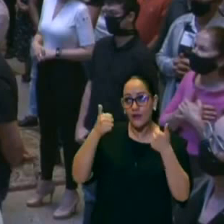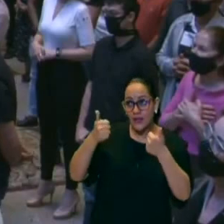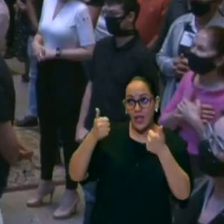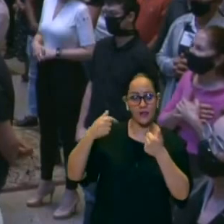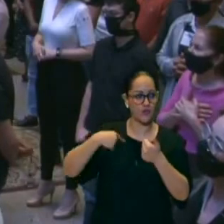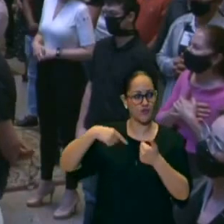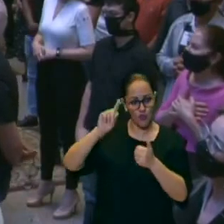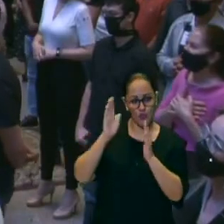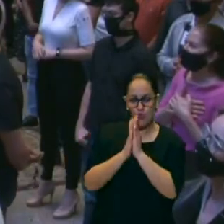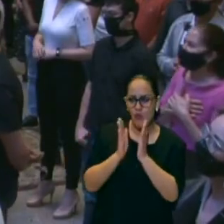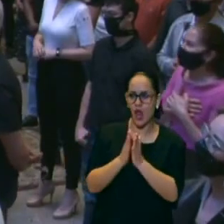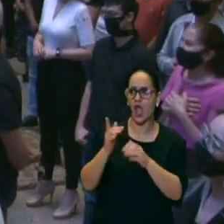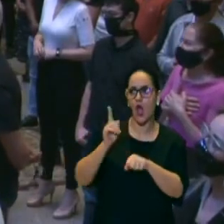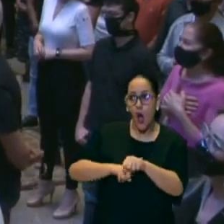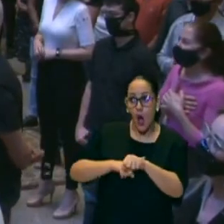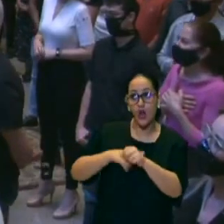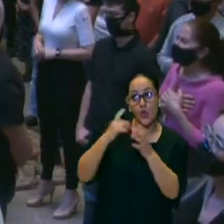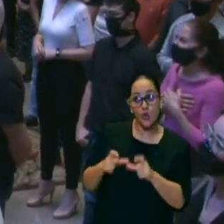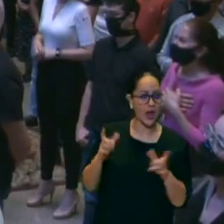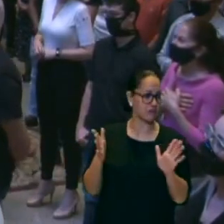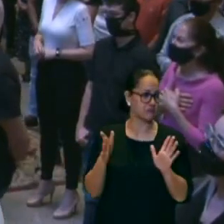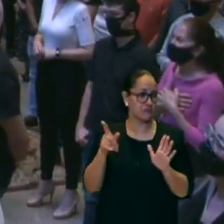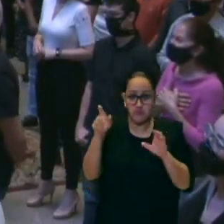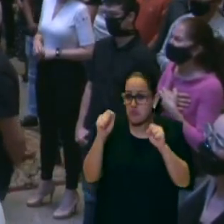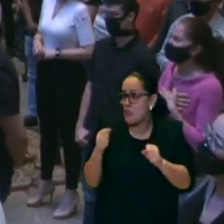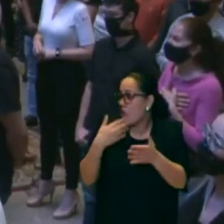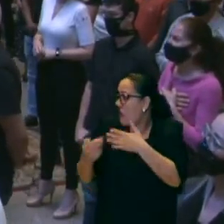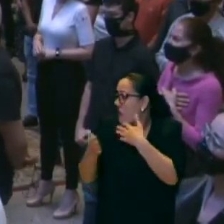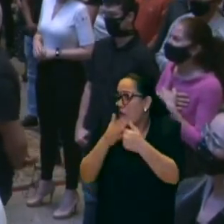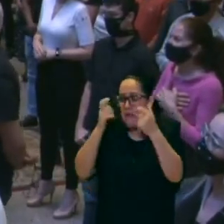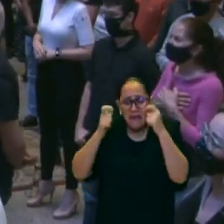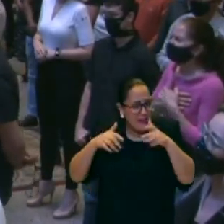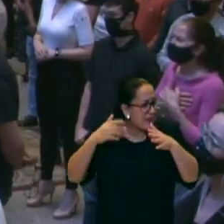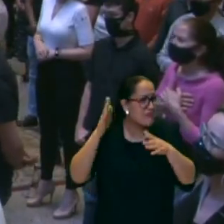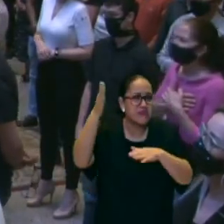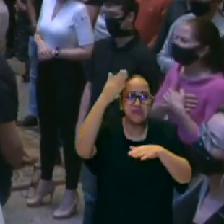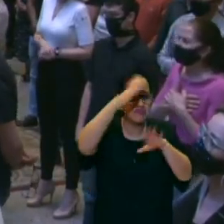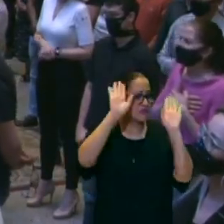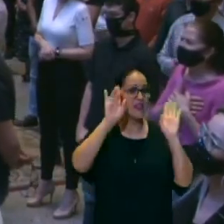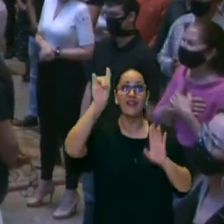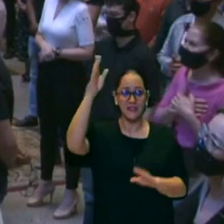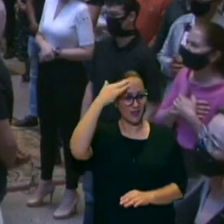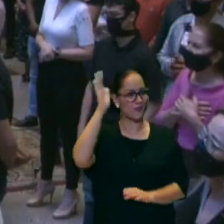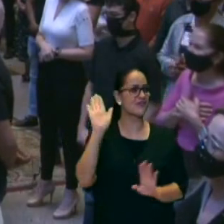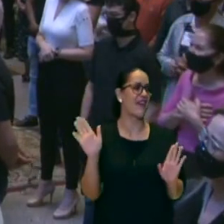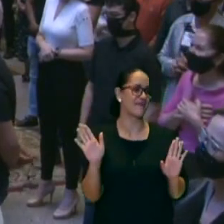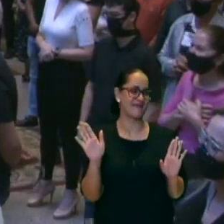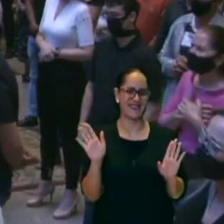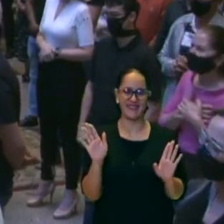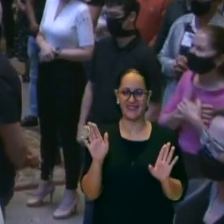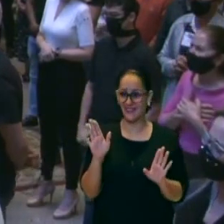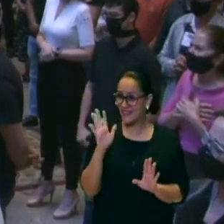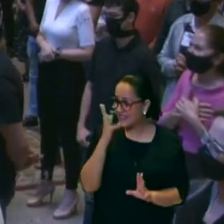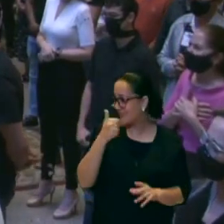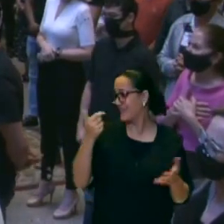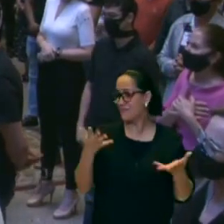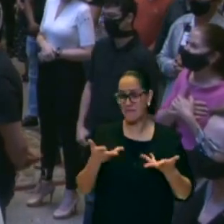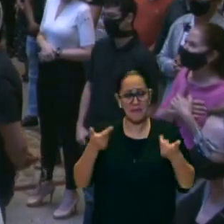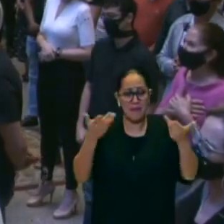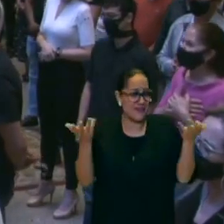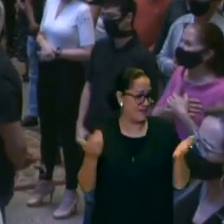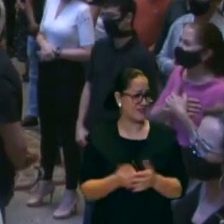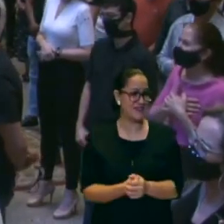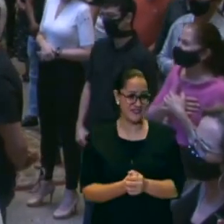com o Senhor, tal hora, em tal lugar. Você pode estar em qualquer lugar da face da terra, Ele vai lá te visitar. Olha que coisa maravilhosa,